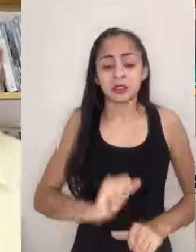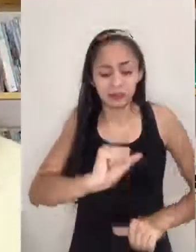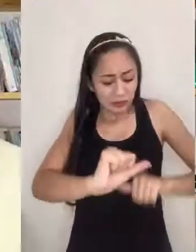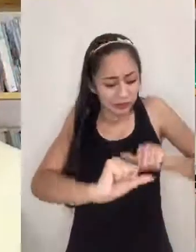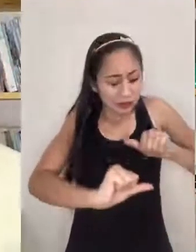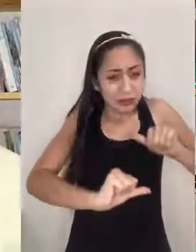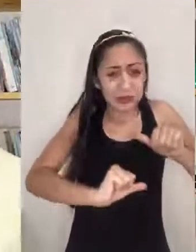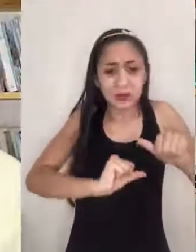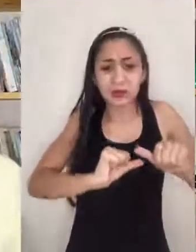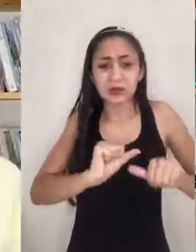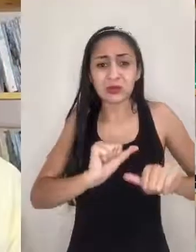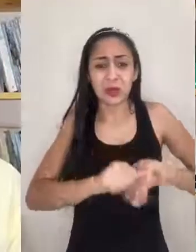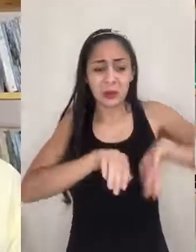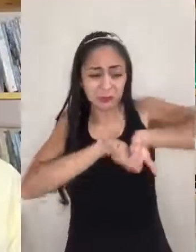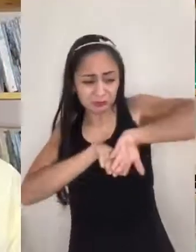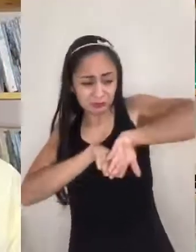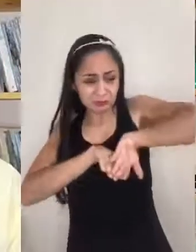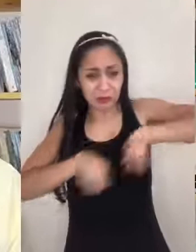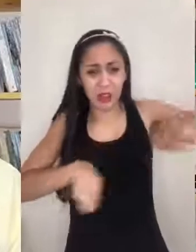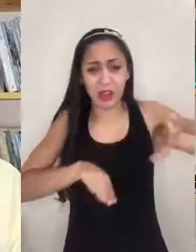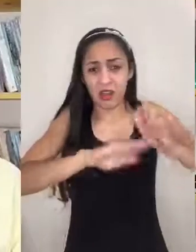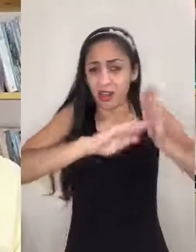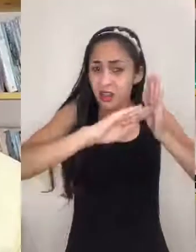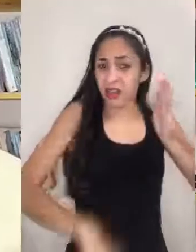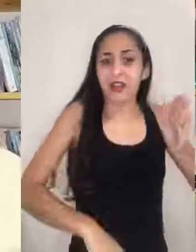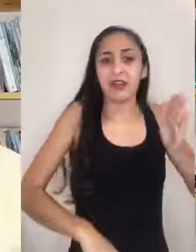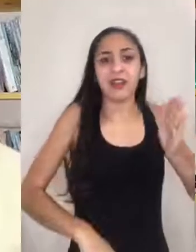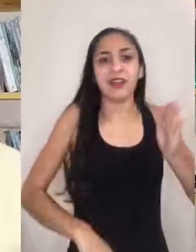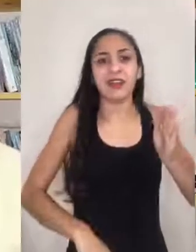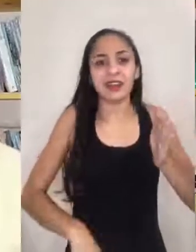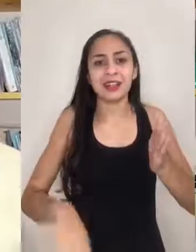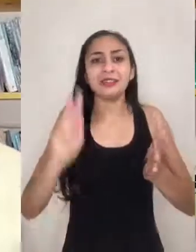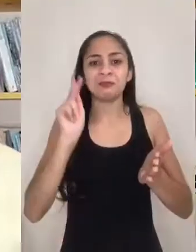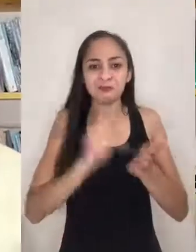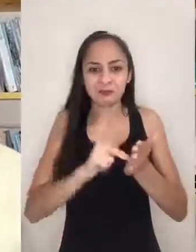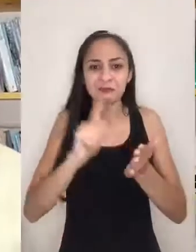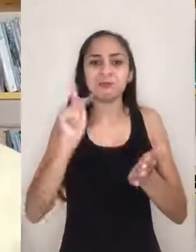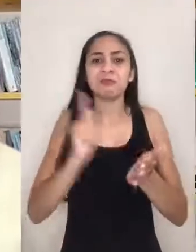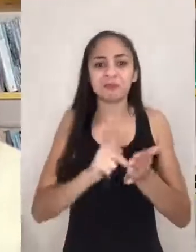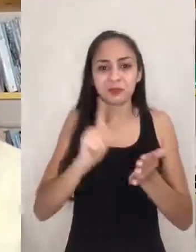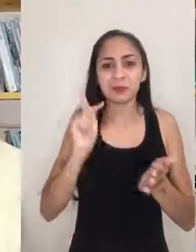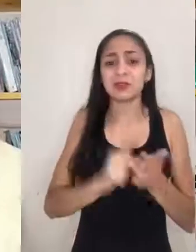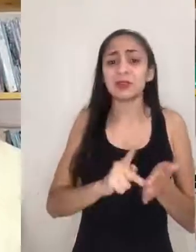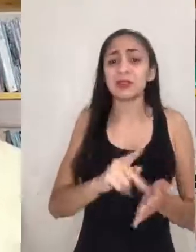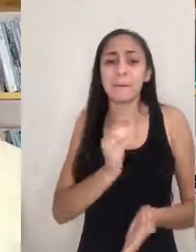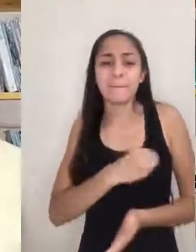a romper de uma vez por todas com a